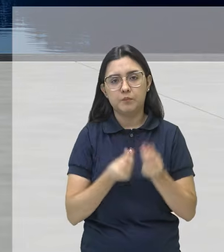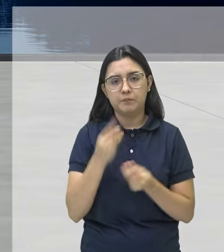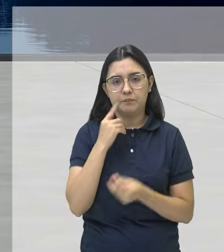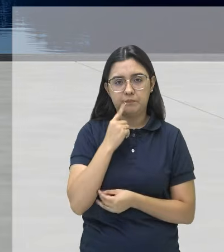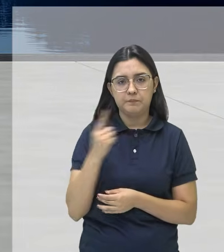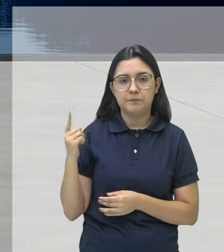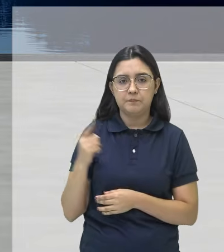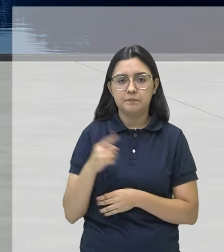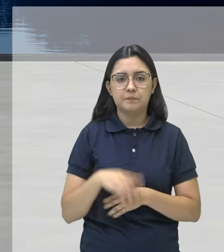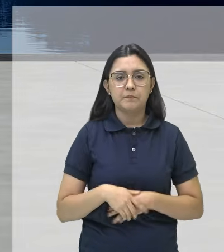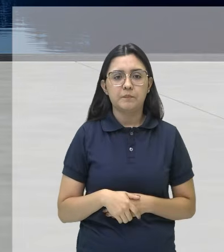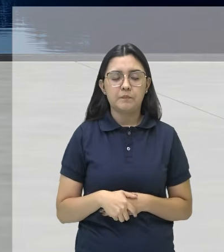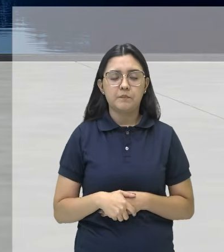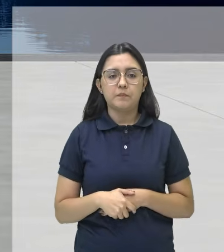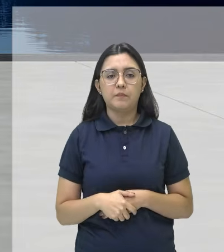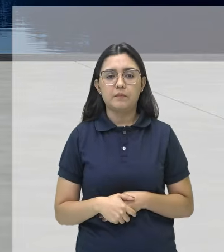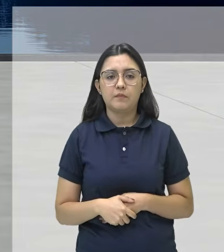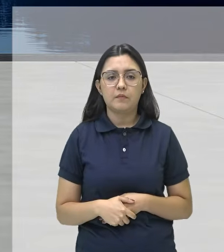né? Metafísico.